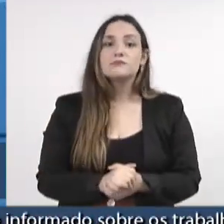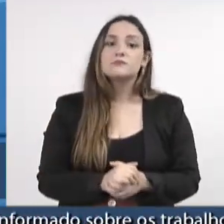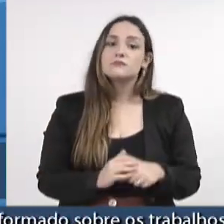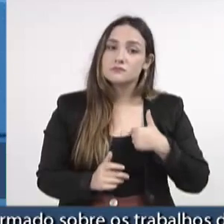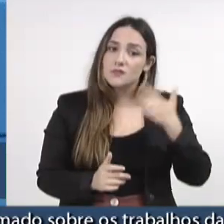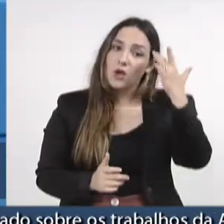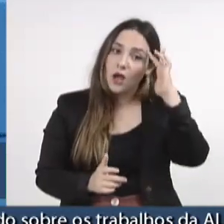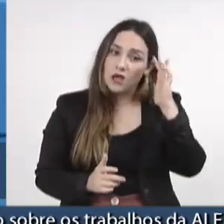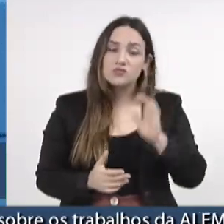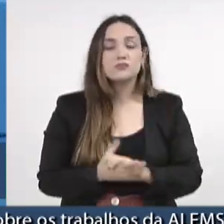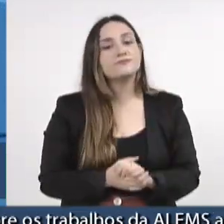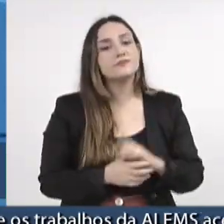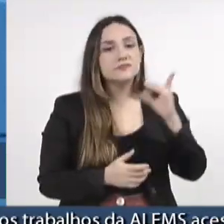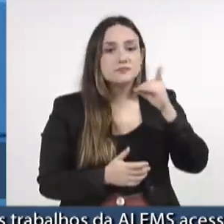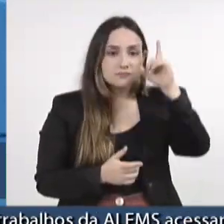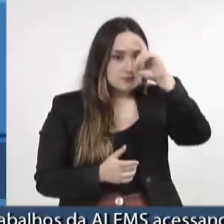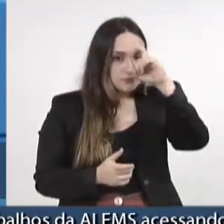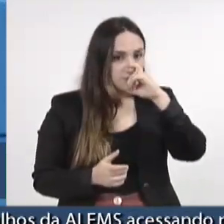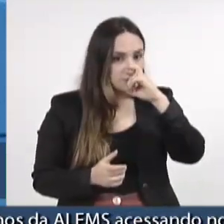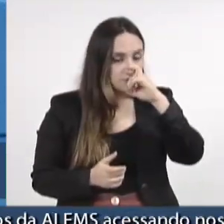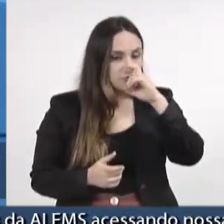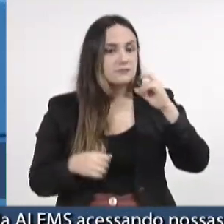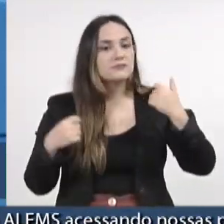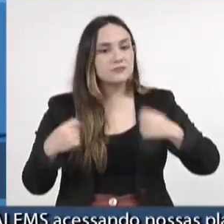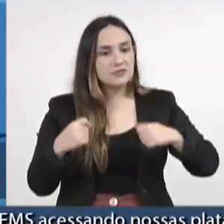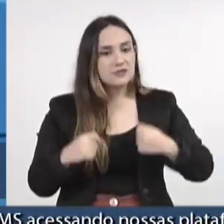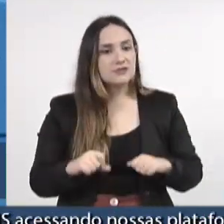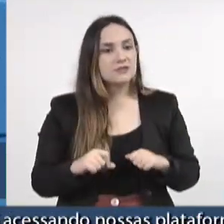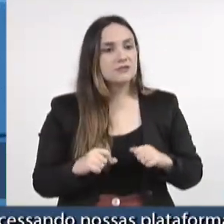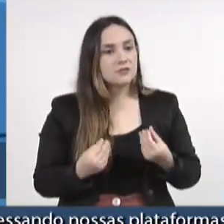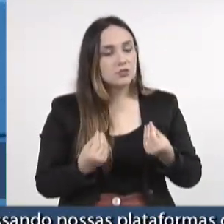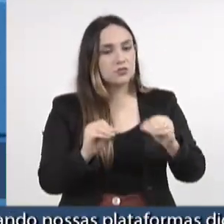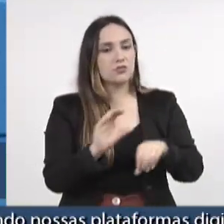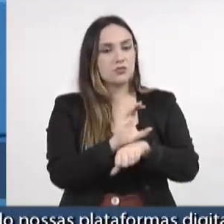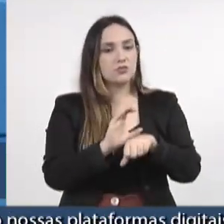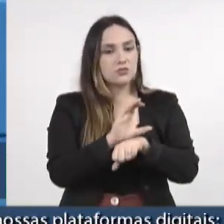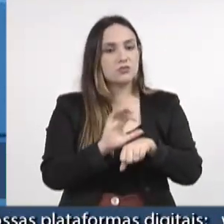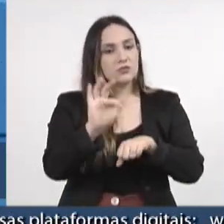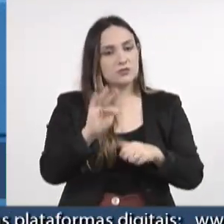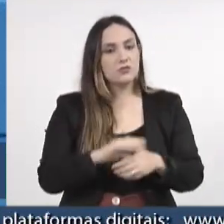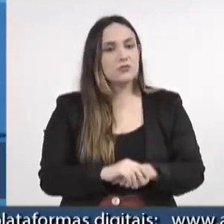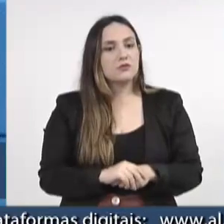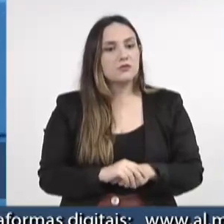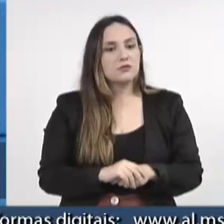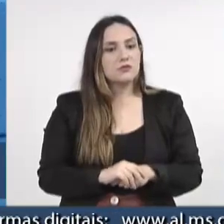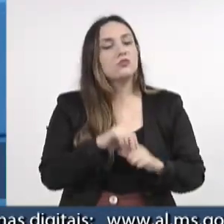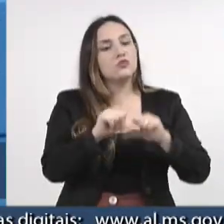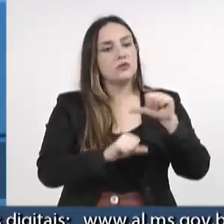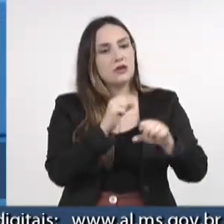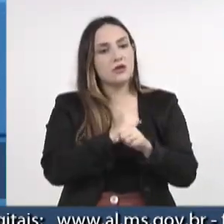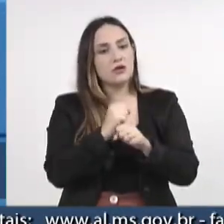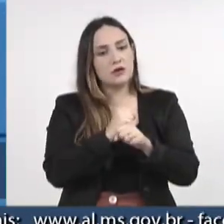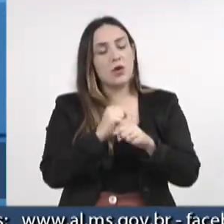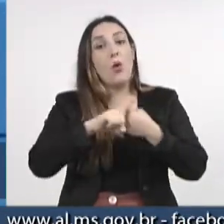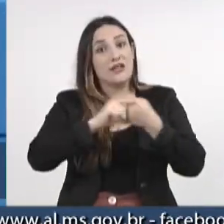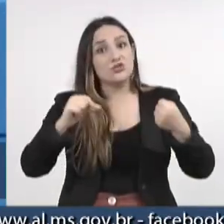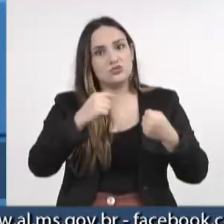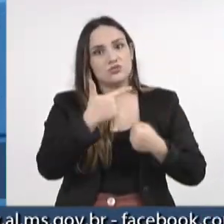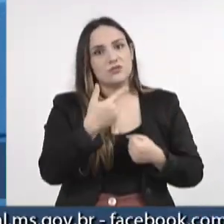o aparelho do Estado protegendo a propriedade privada, mas não apenas a propriedade privada, porque nós estamos tratando